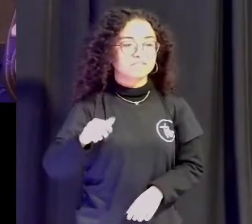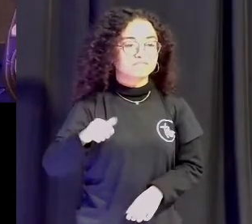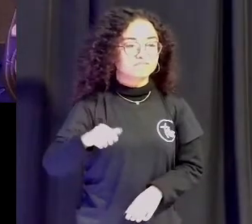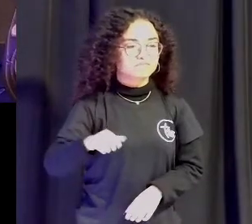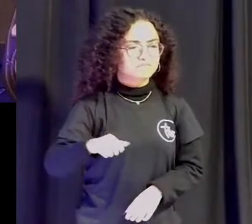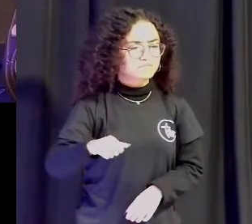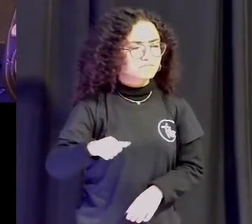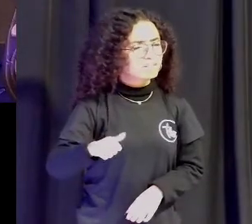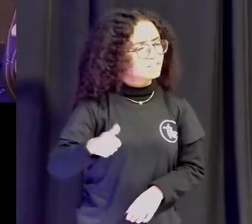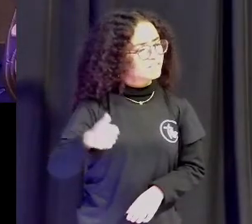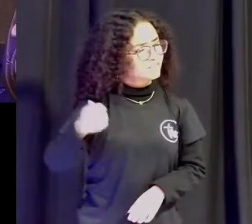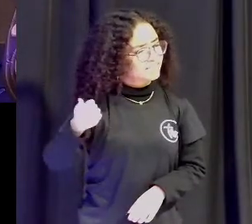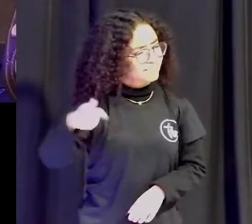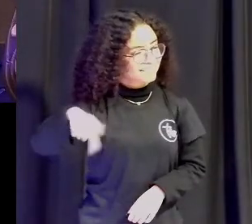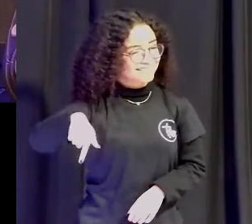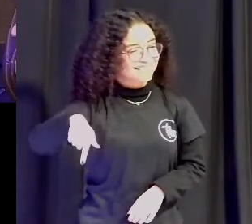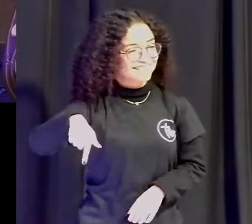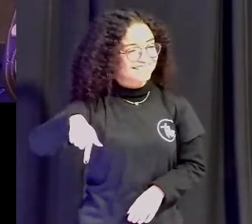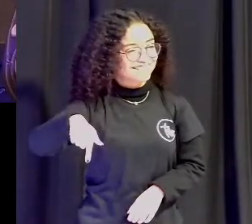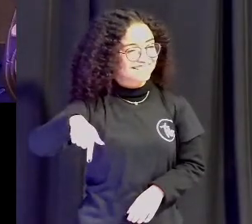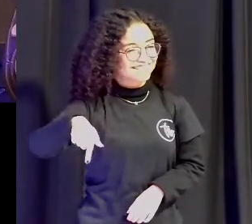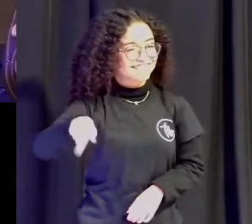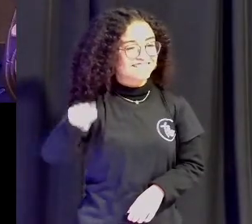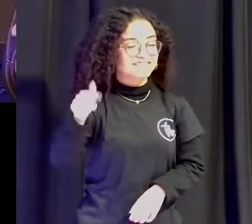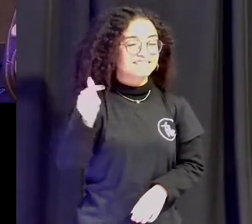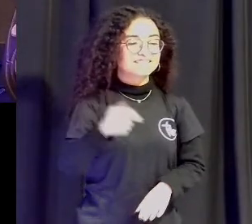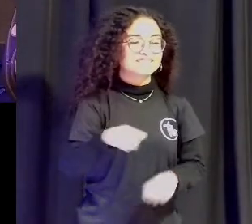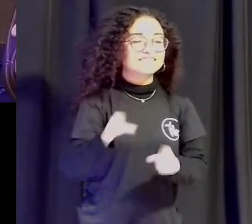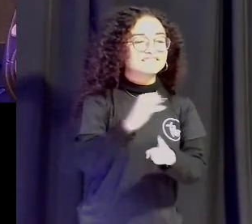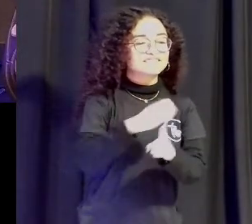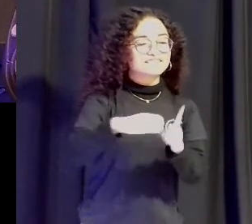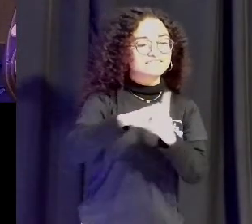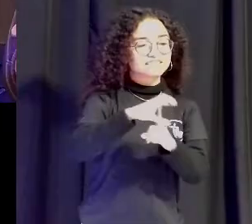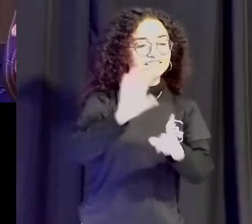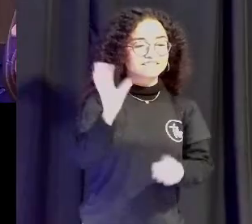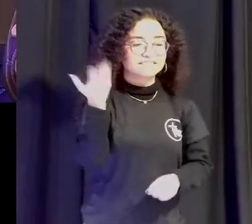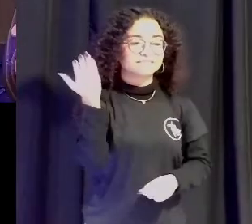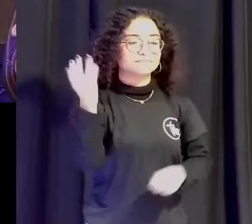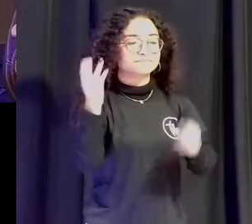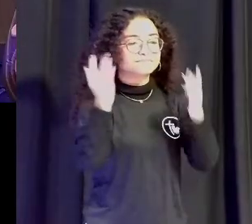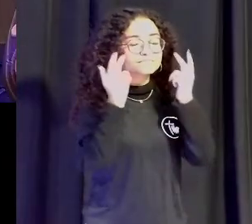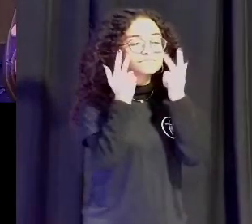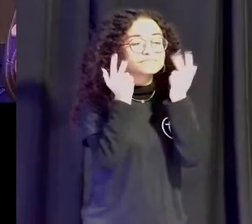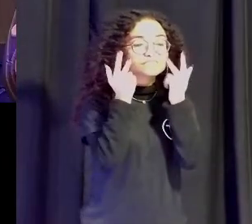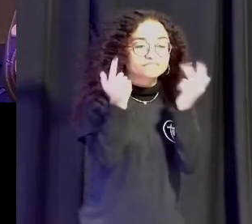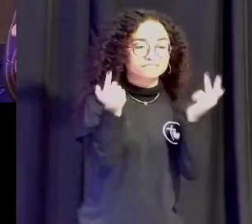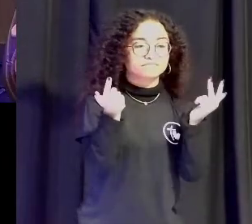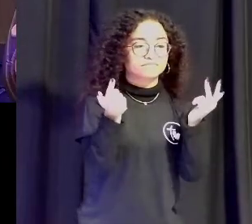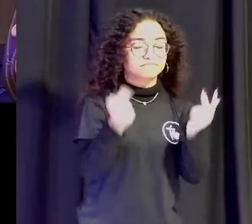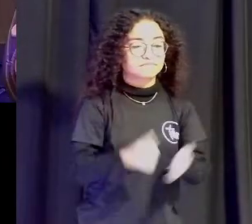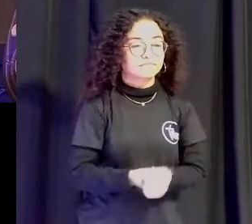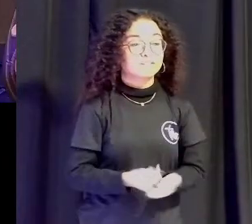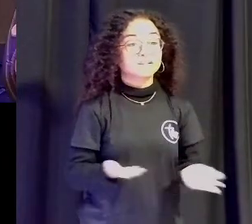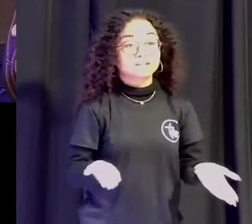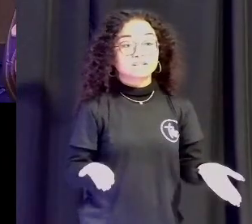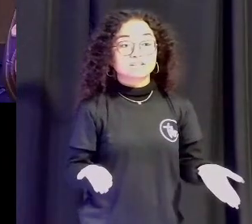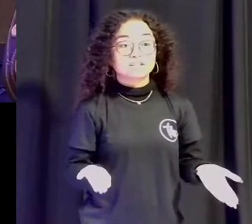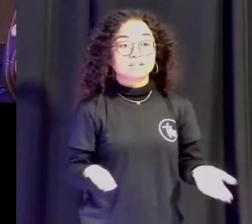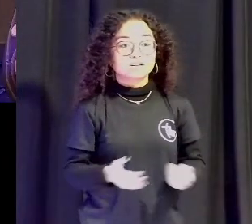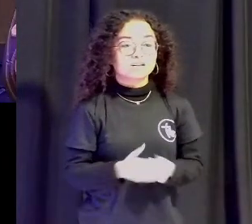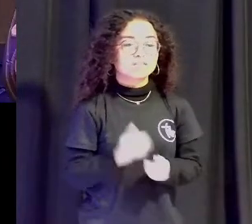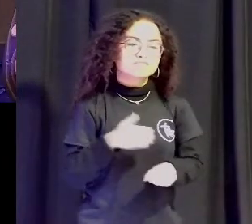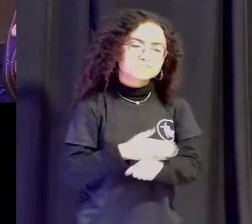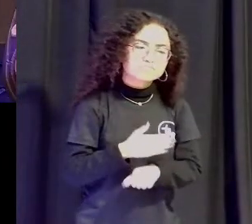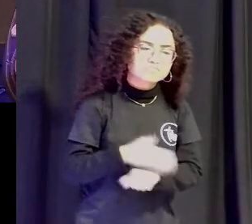no mesmo horário normal, aqui às 7 da noite, tá bom? Então, não deixe de vir para o culto.